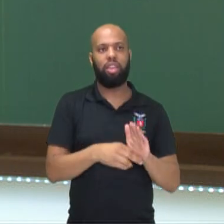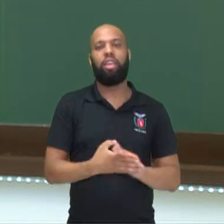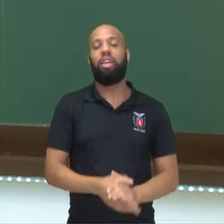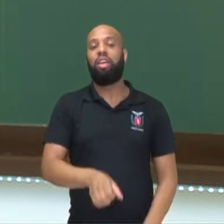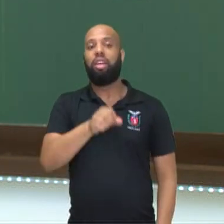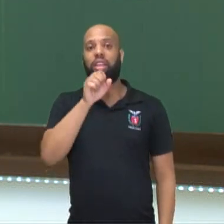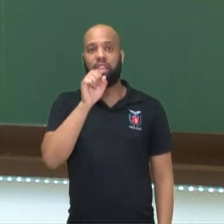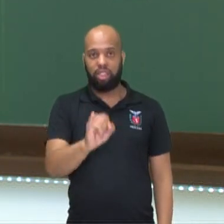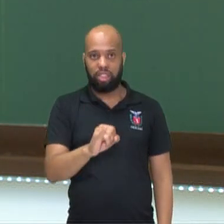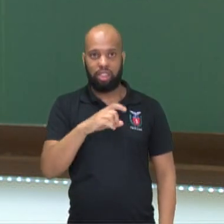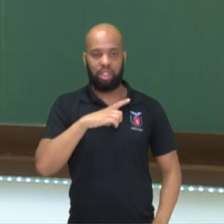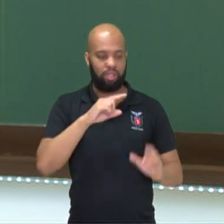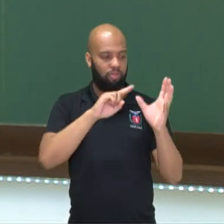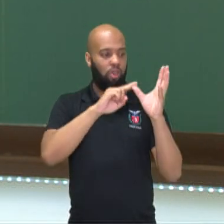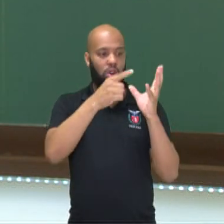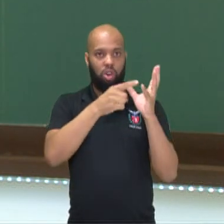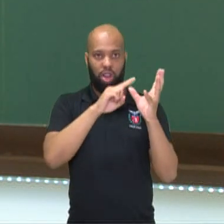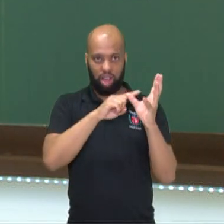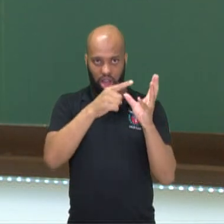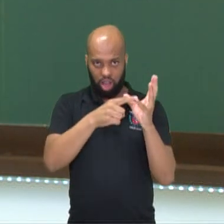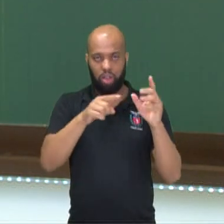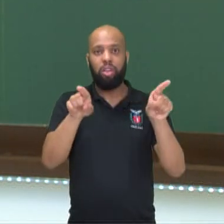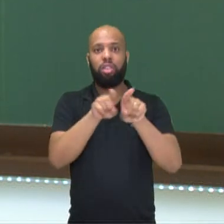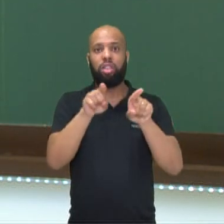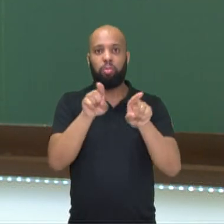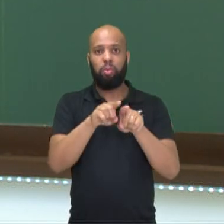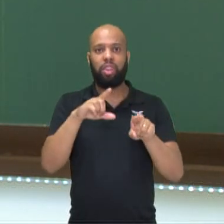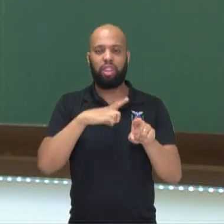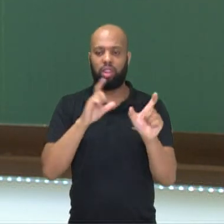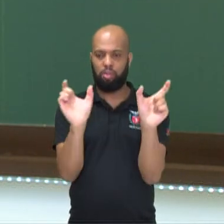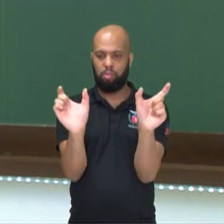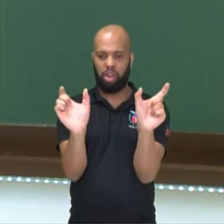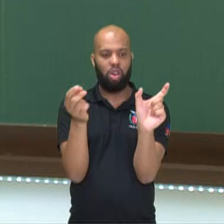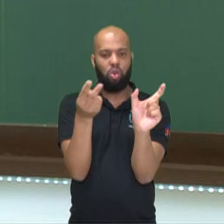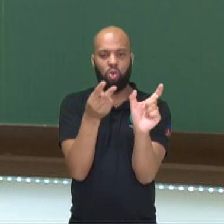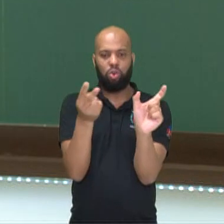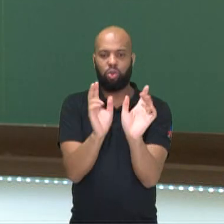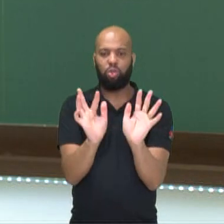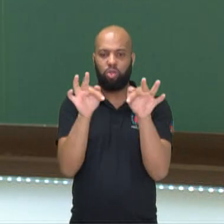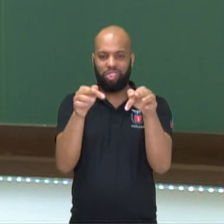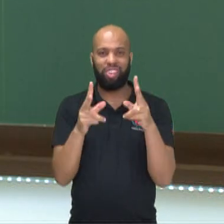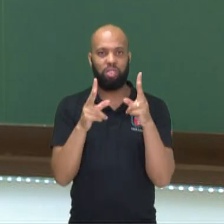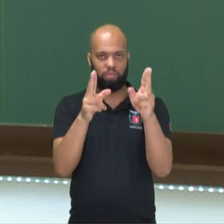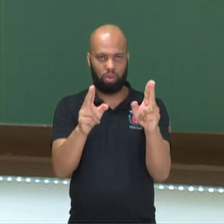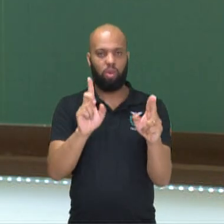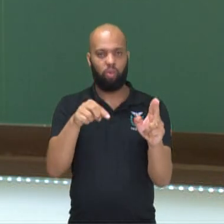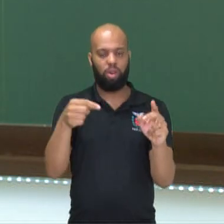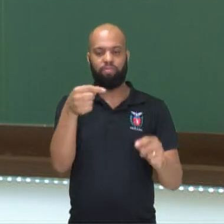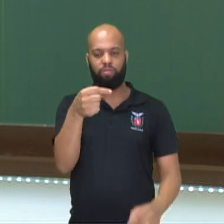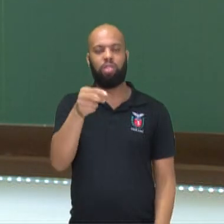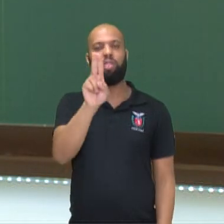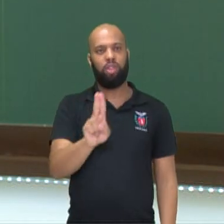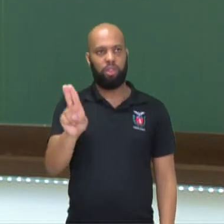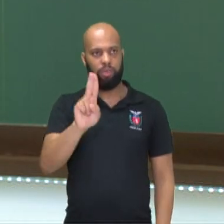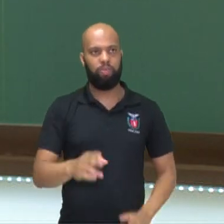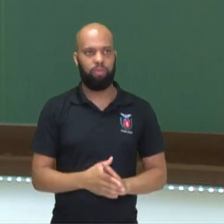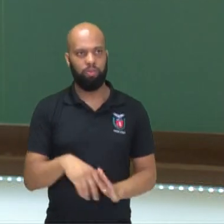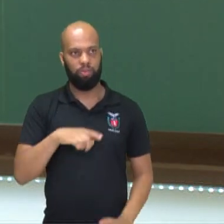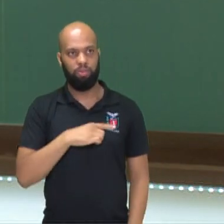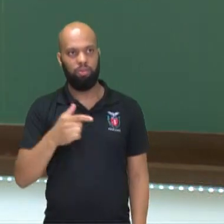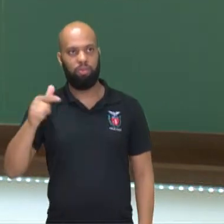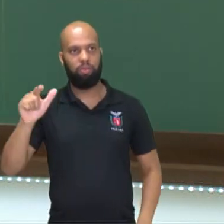O prefixo terminou em vogal e o radical também começa com vogal. Igual.